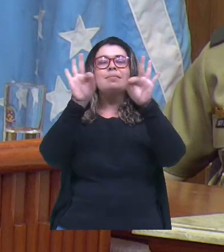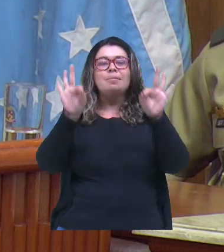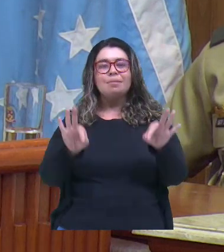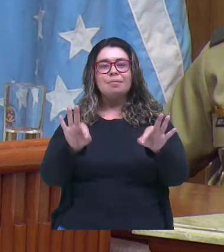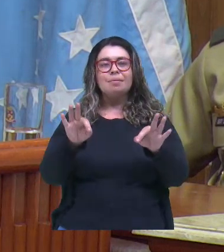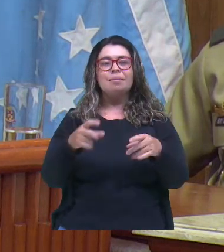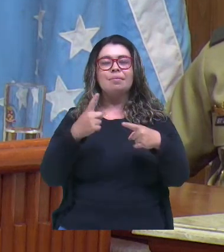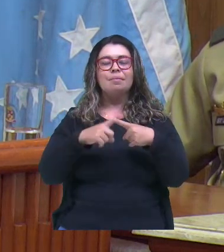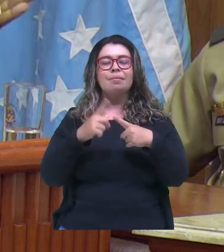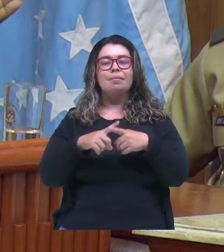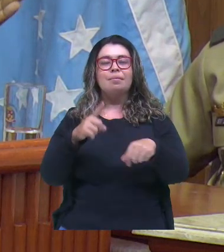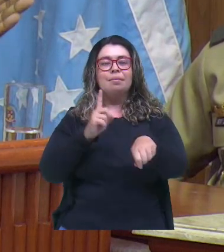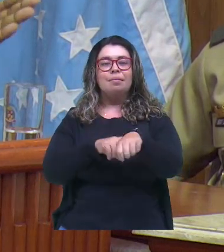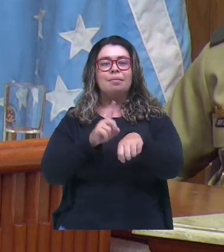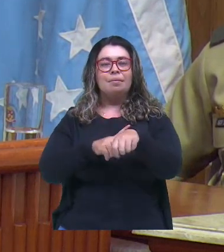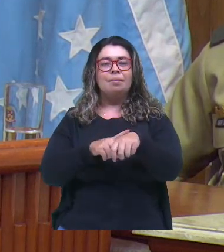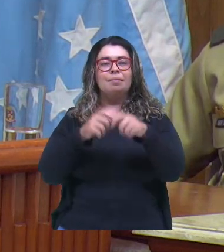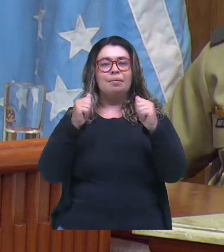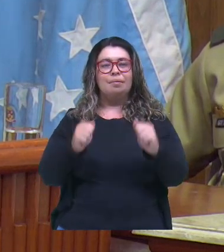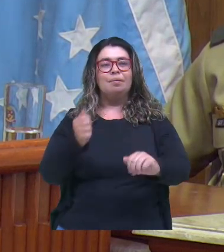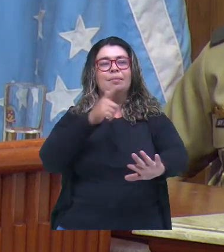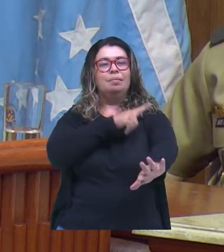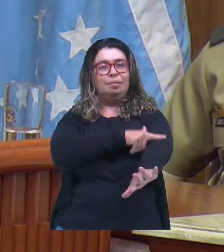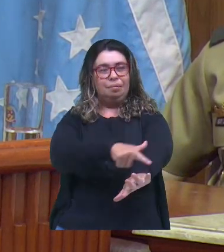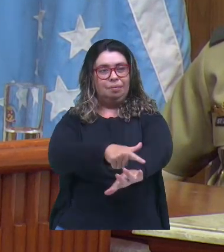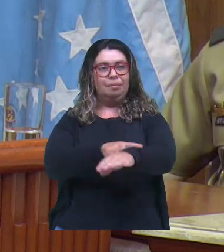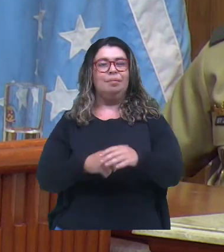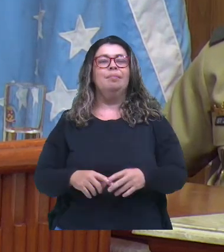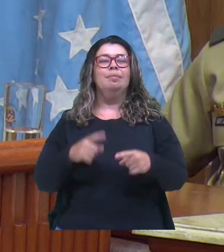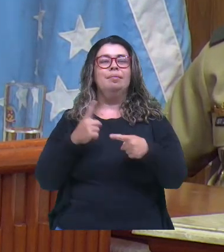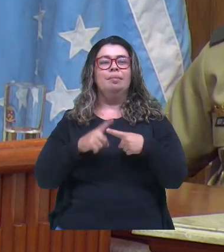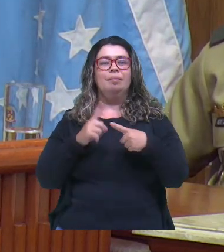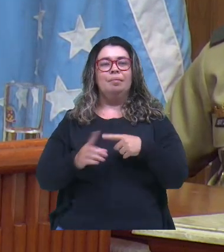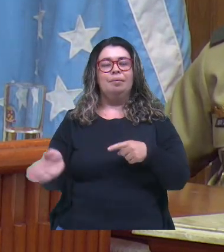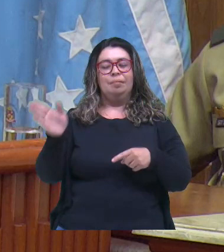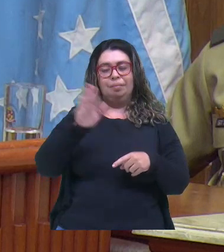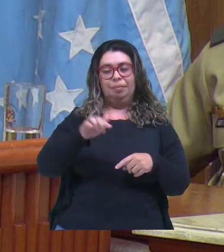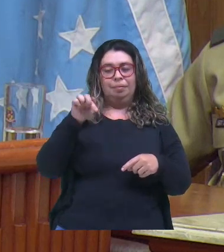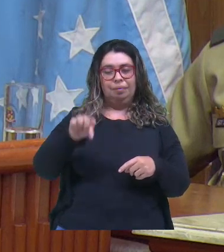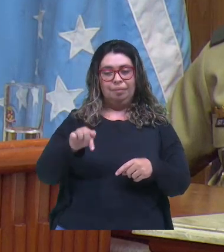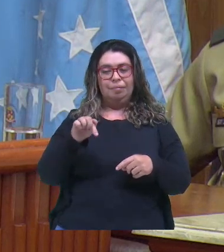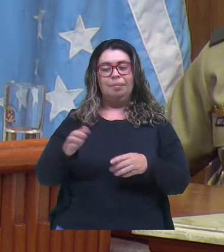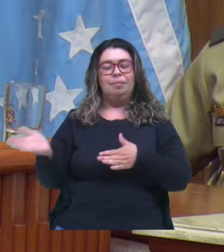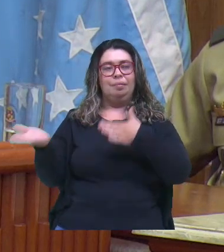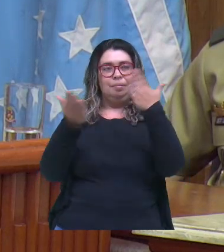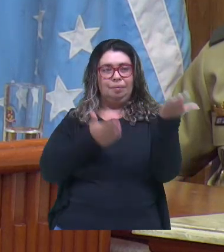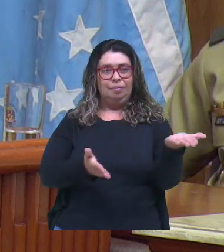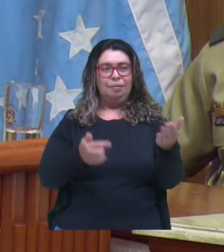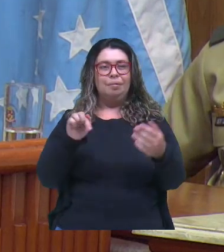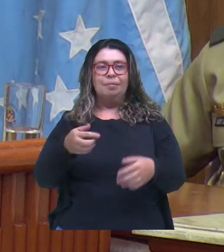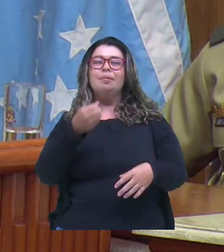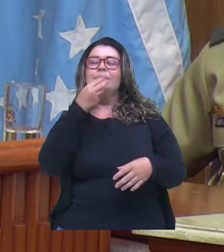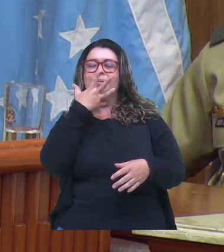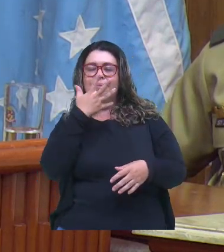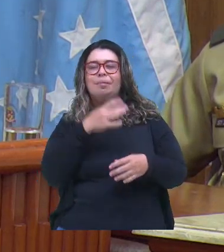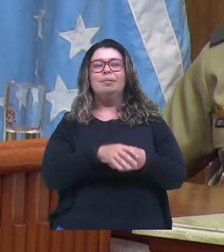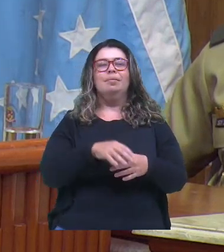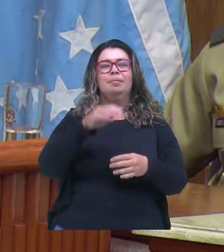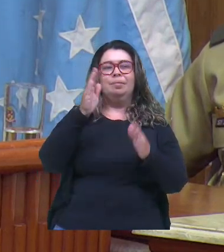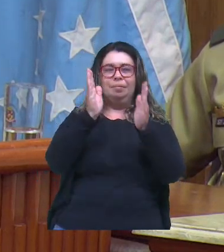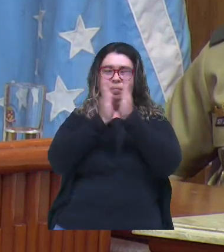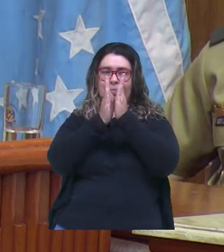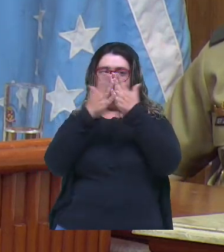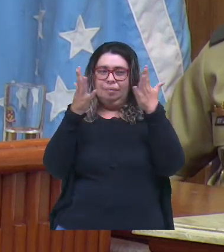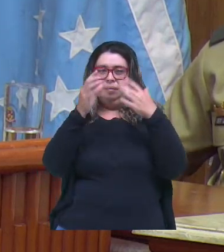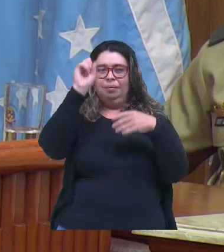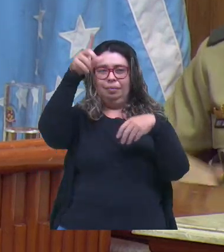que nos dá honra de honrar, e isso é muito bom, porque viemos nessa terra para servir, e isso é gostoso. Parabéns, Deus abençoe a